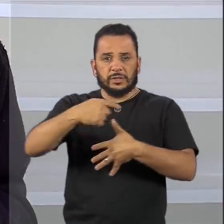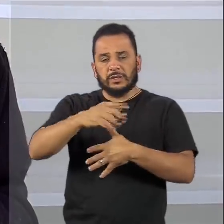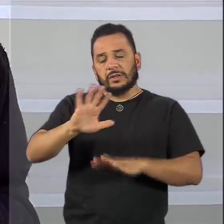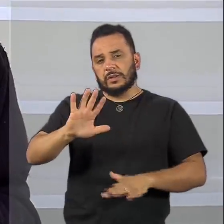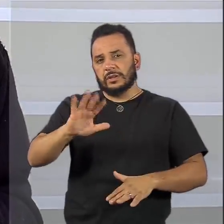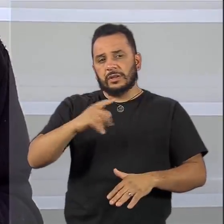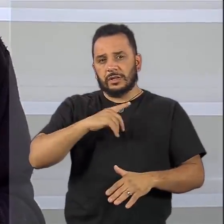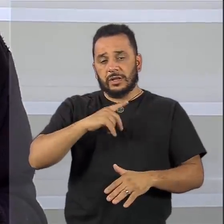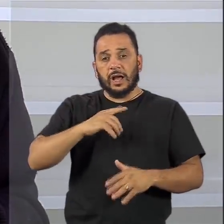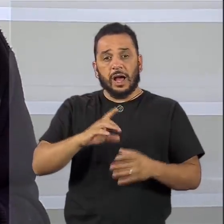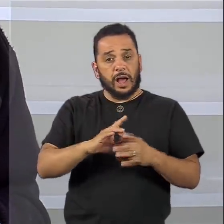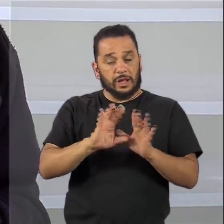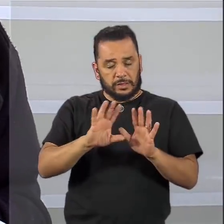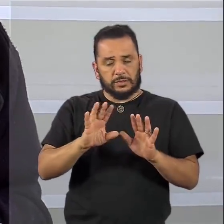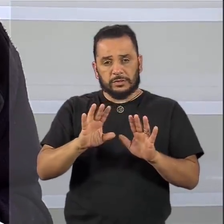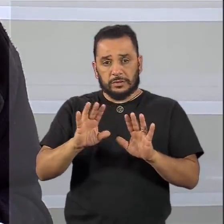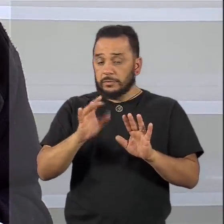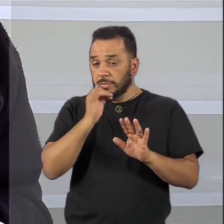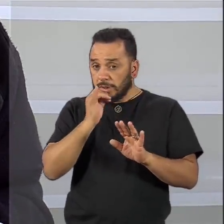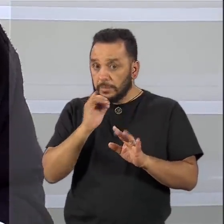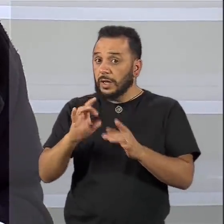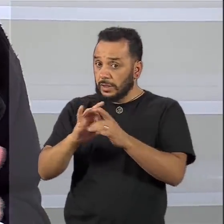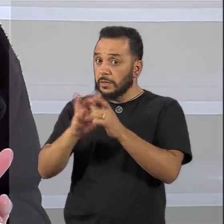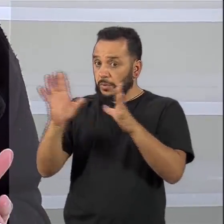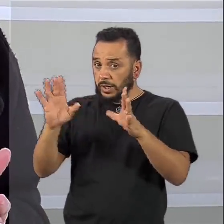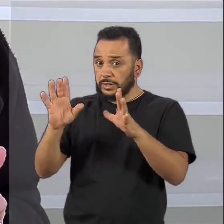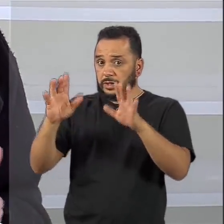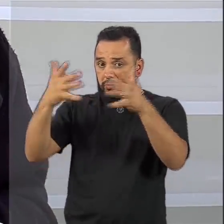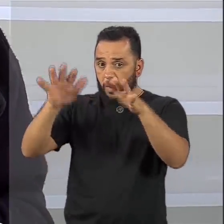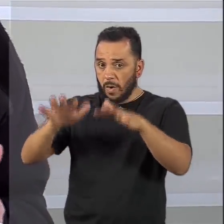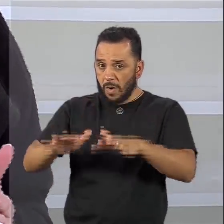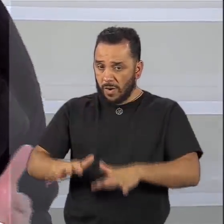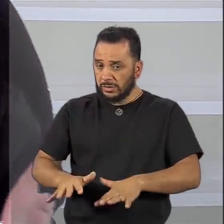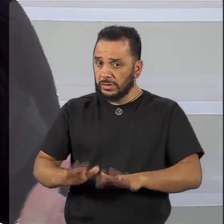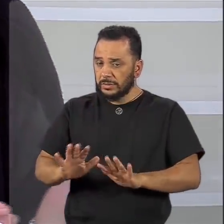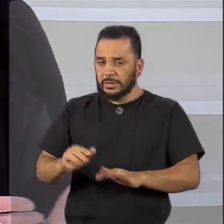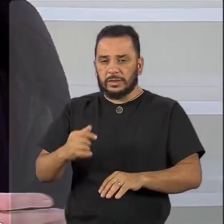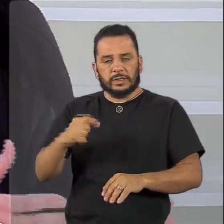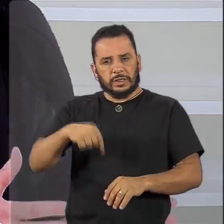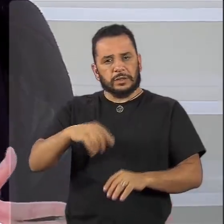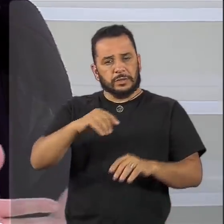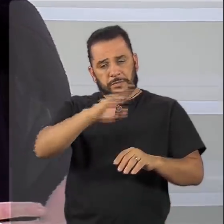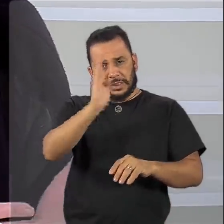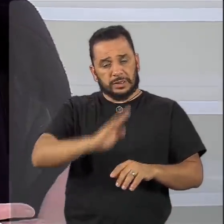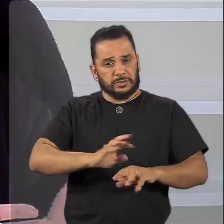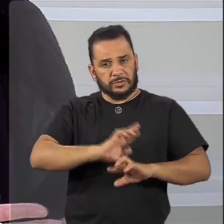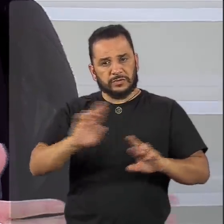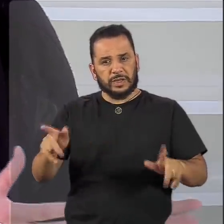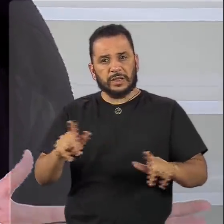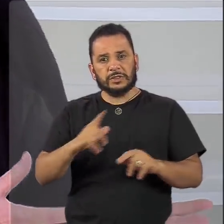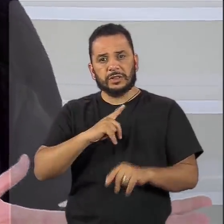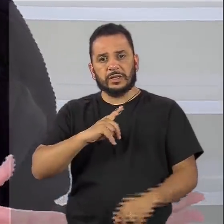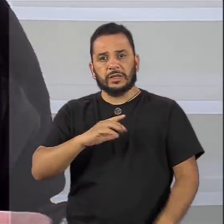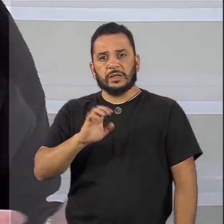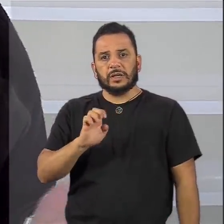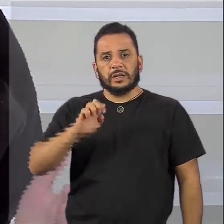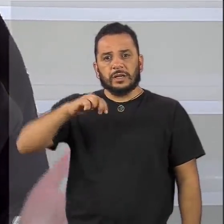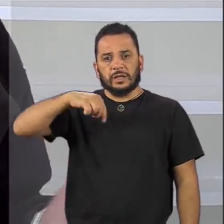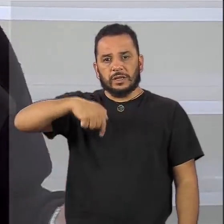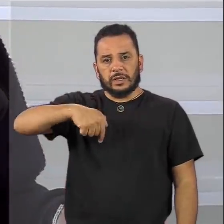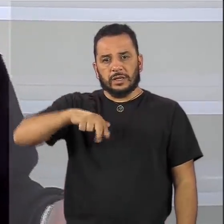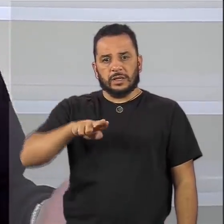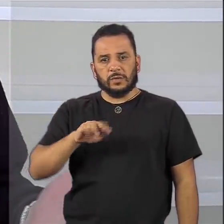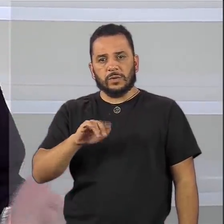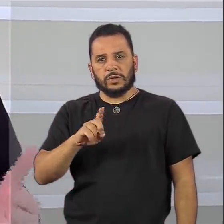está morrendo. Ao contrário, está havendo alguma recuperação. O Equador saiu da bica de uma ditadura